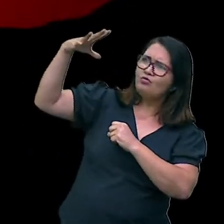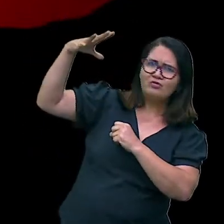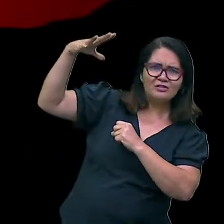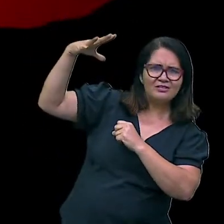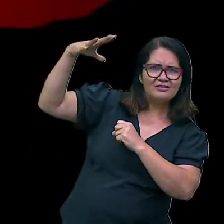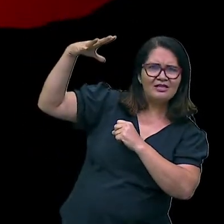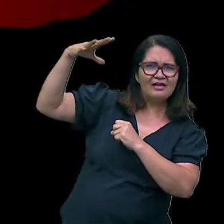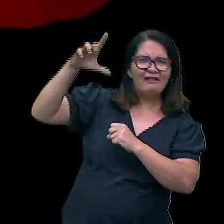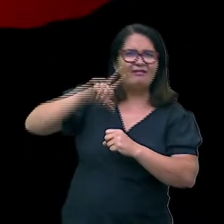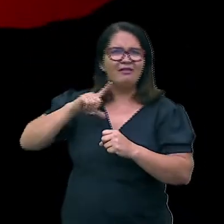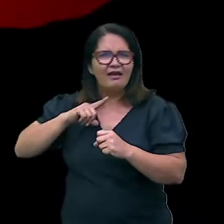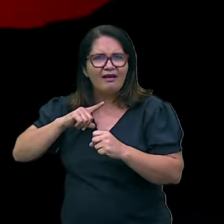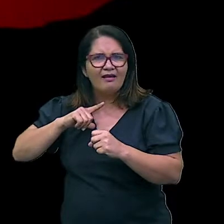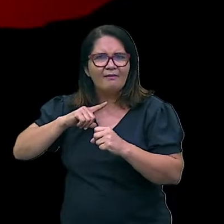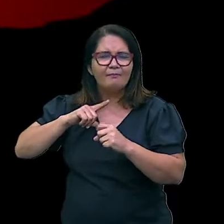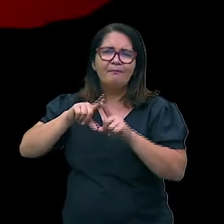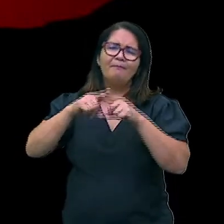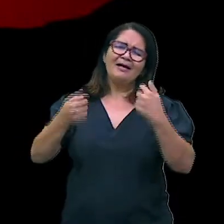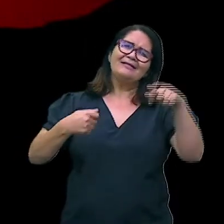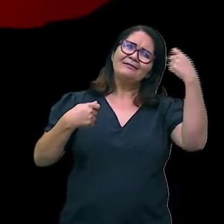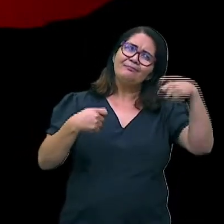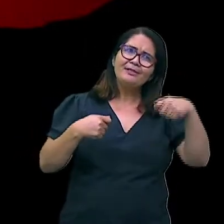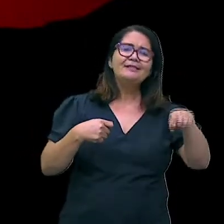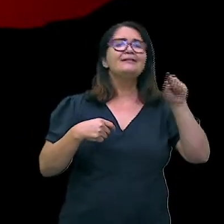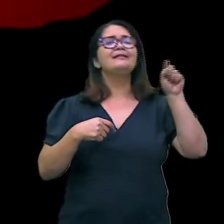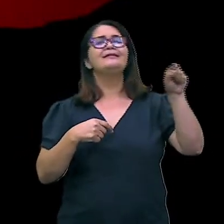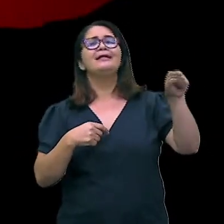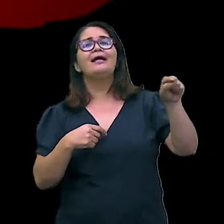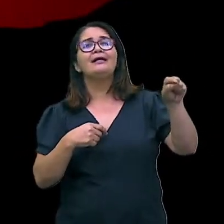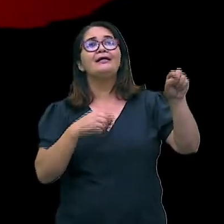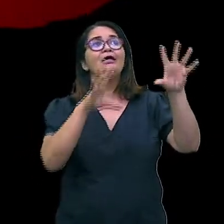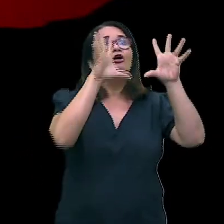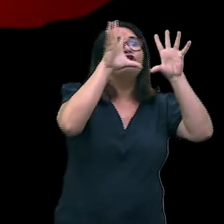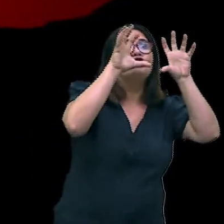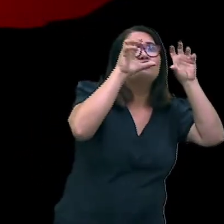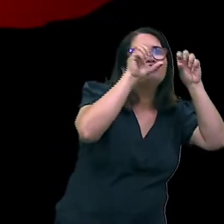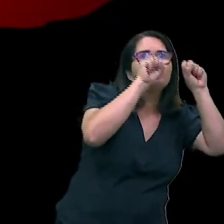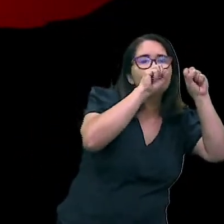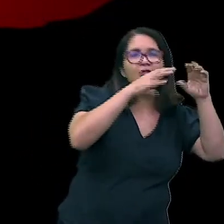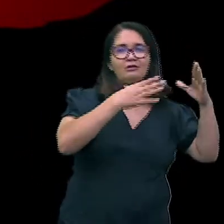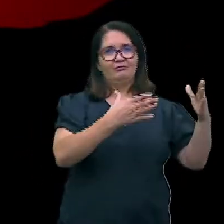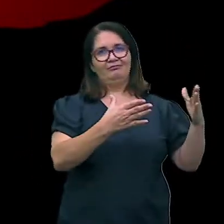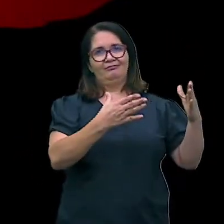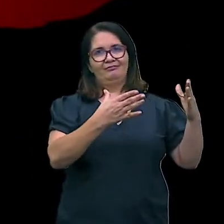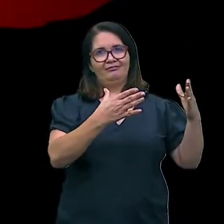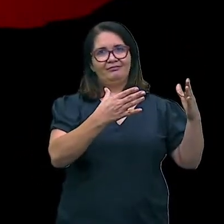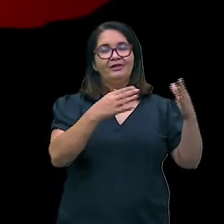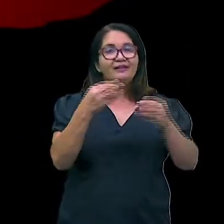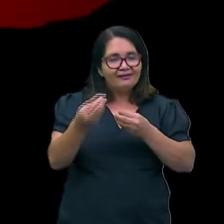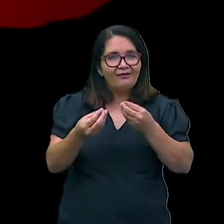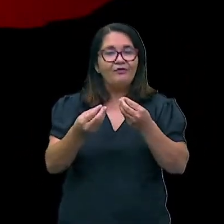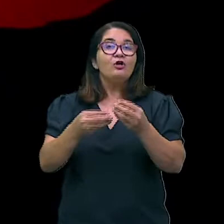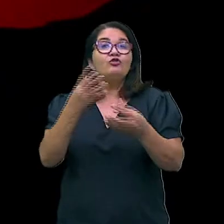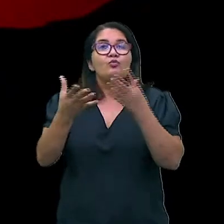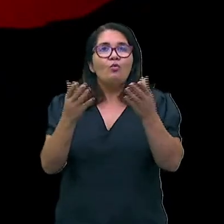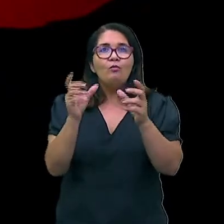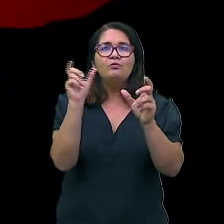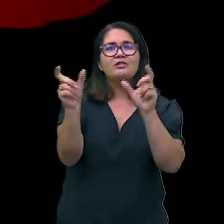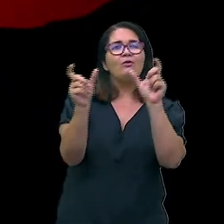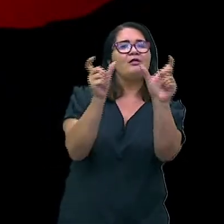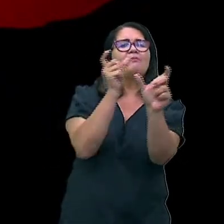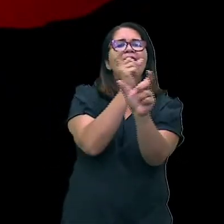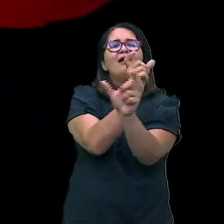escuridão. A vida é mesmo assim. Dia e noite, não e sim. Aqui vemos os